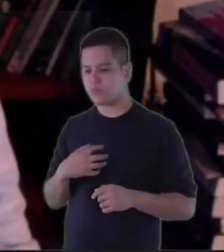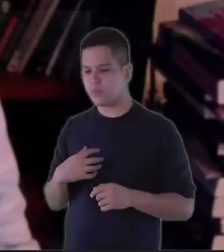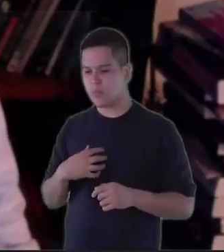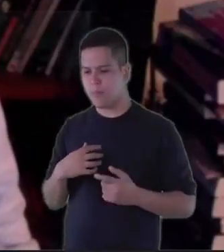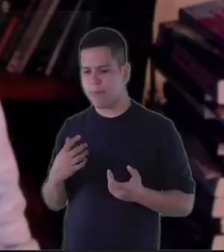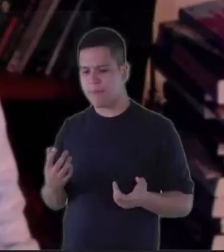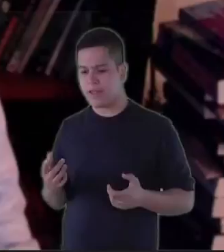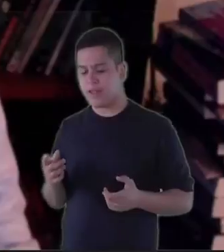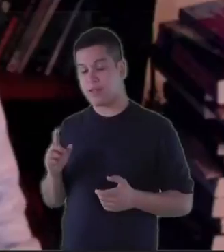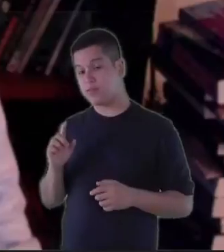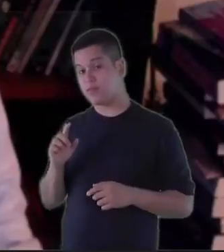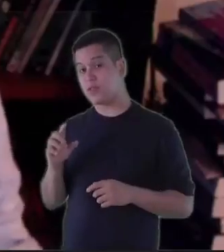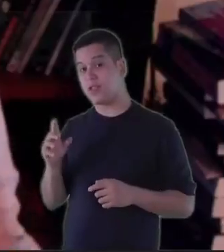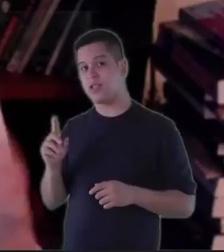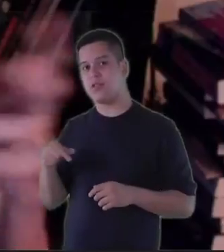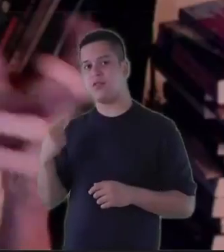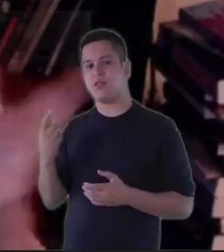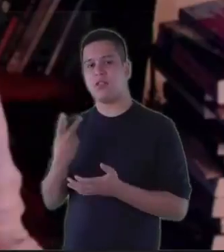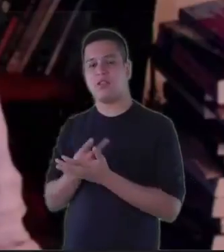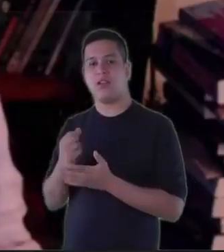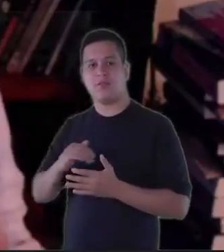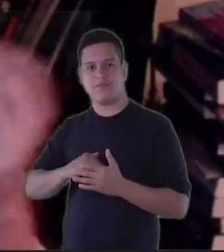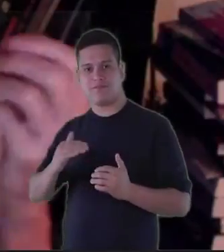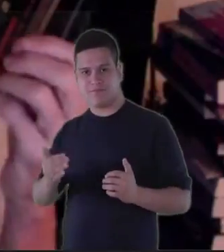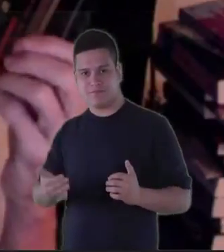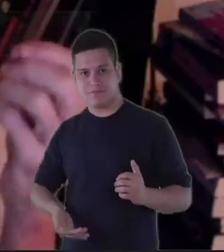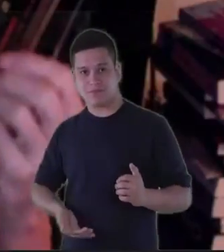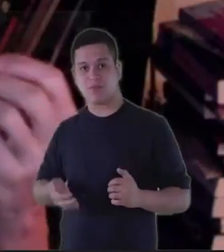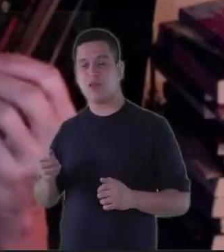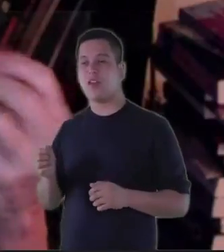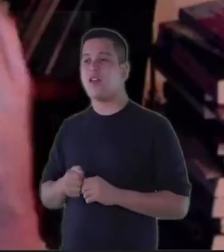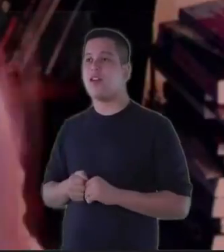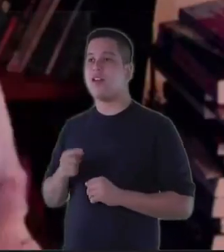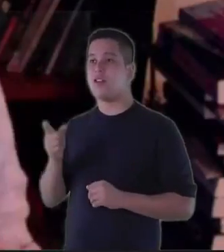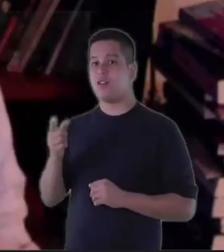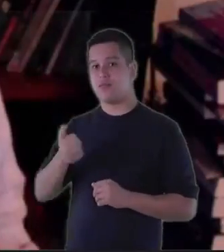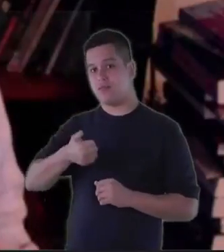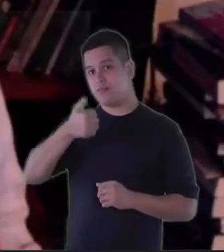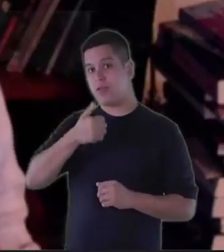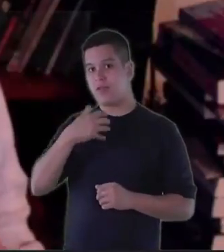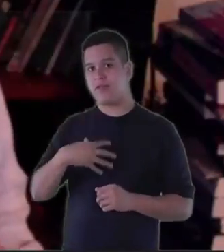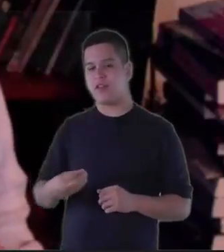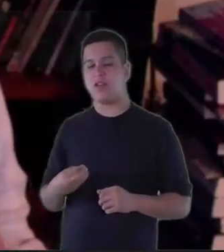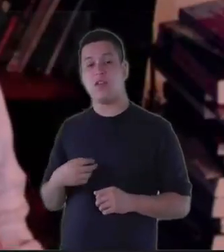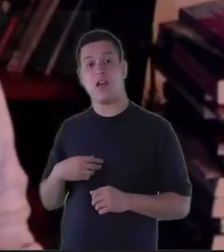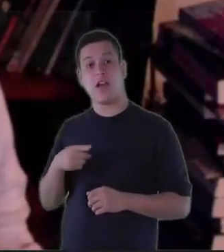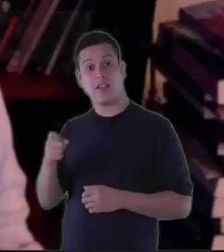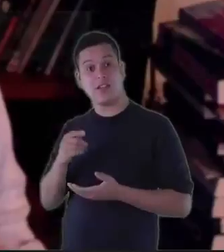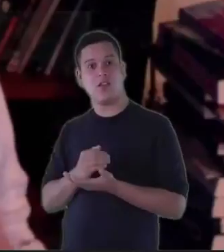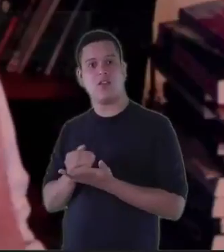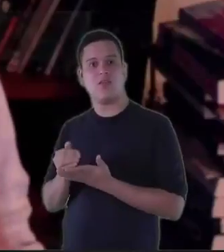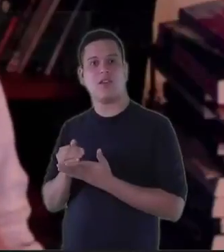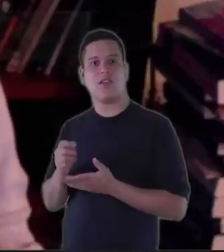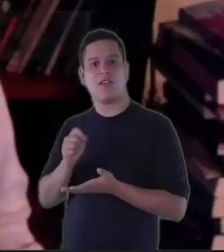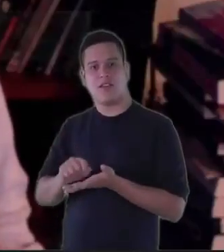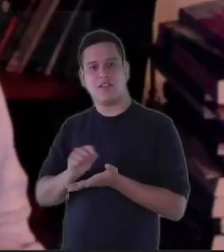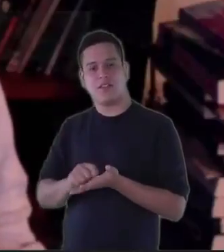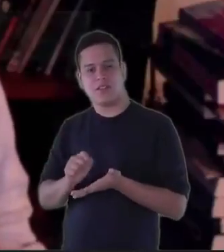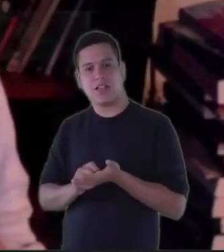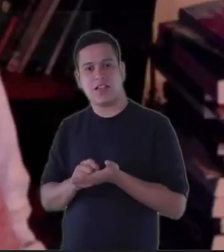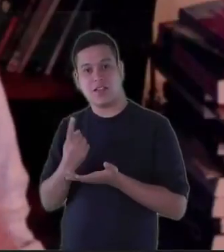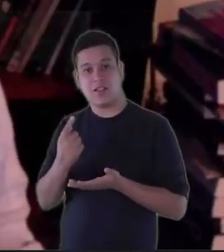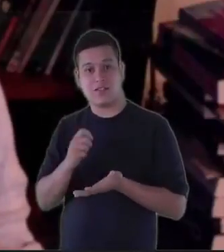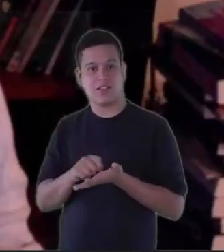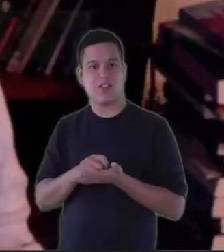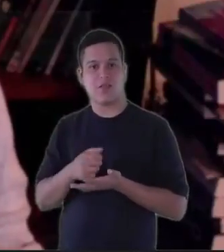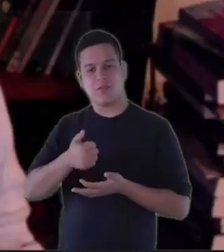nosso primeiro filho, João. E foi durante esse período que eu decidi me tornar um escritor de verdade e escrevi meu primeiro romance,